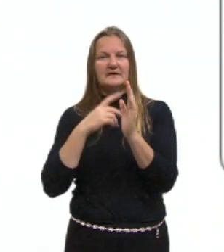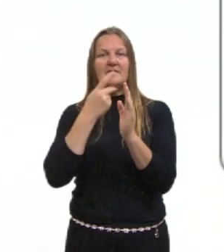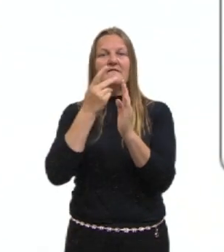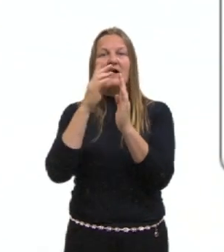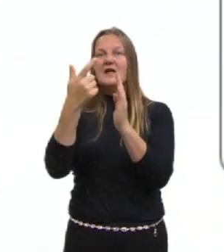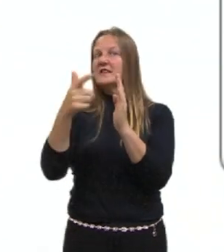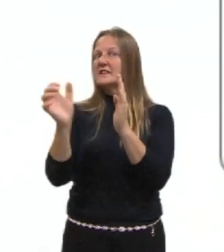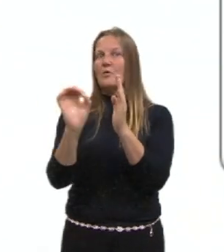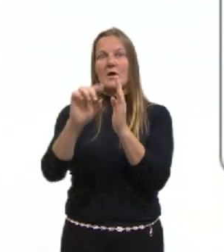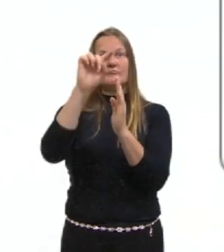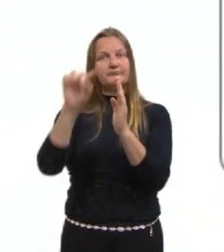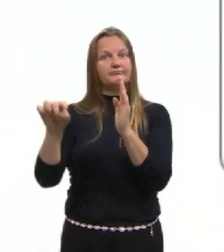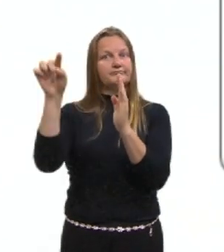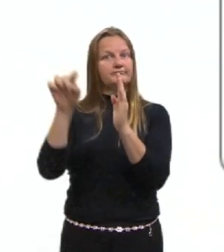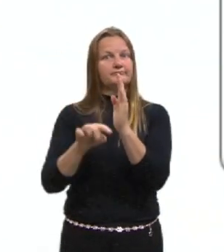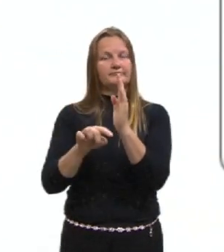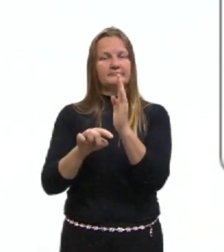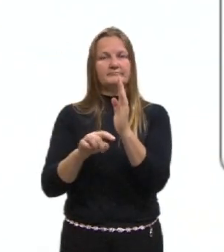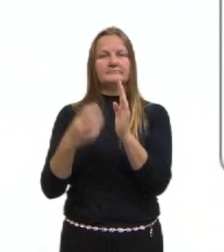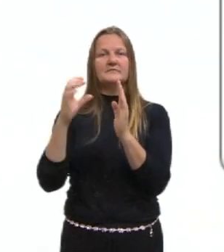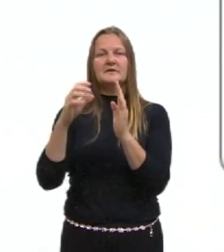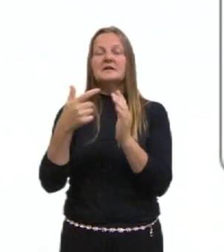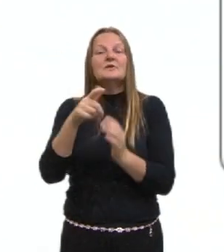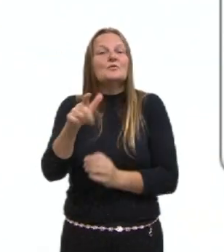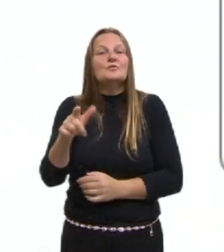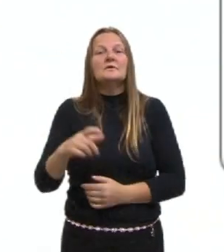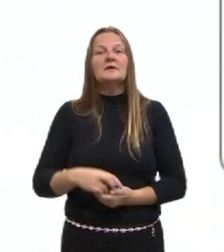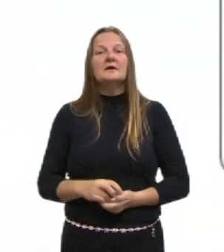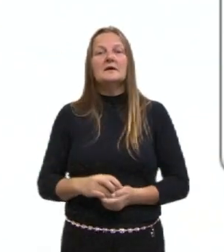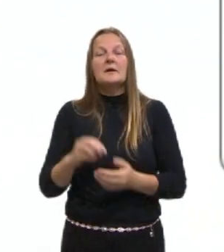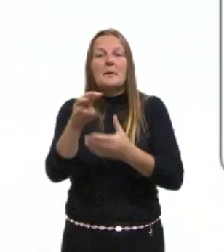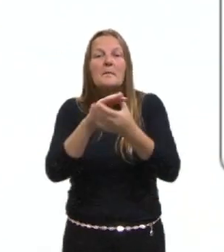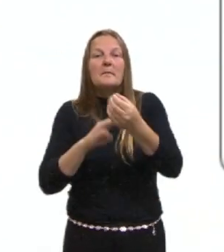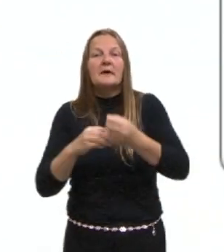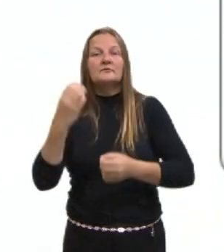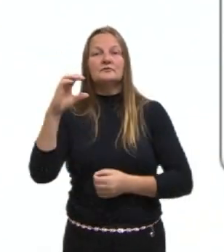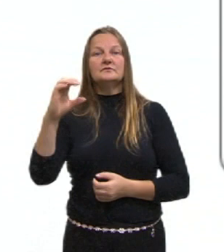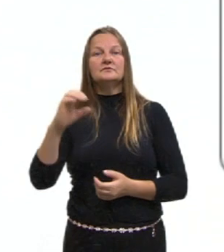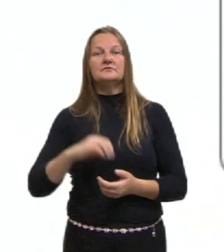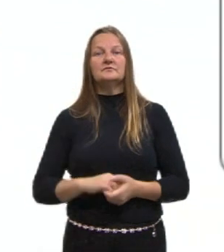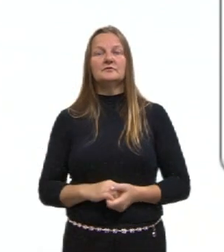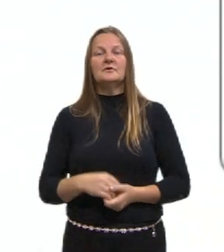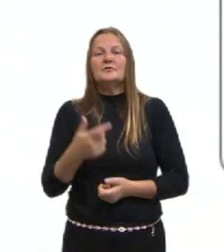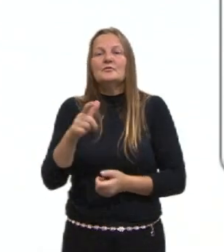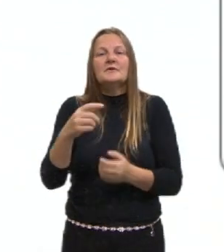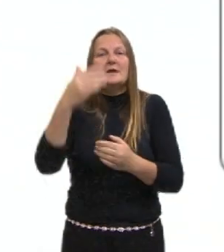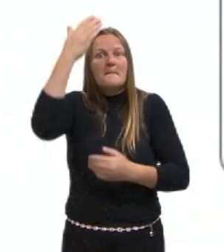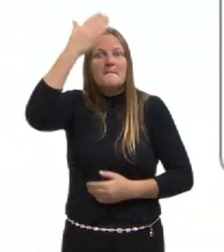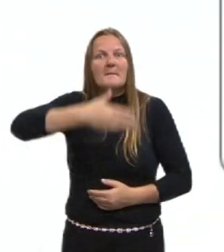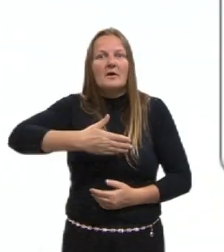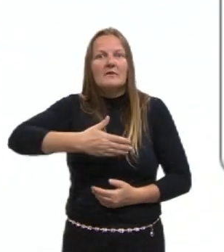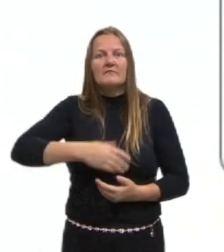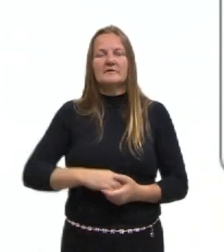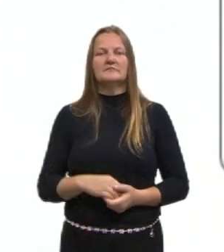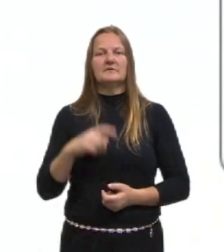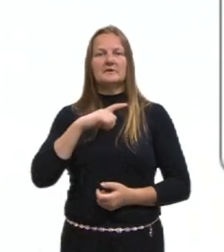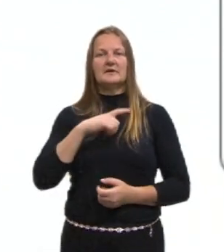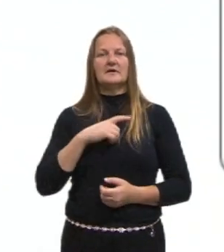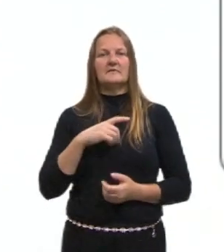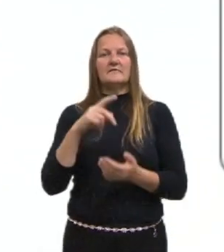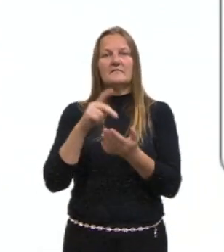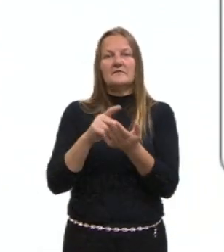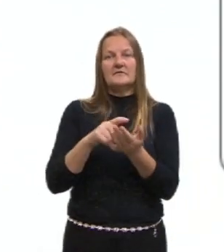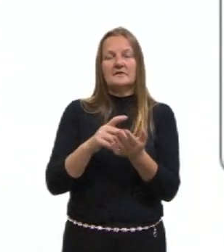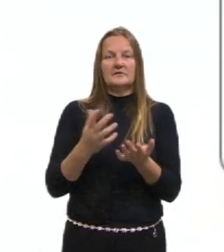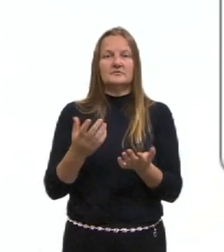que não é ciência, não há esse método científico. Então, não há uma comprovação de que aquilo é ou